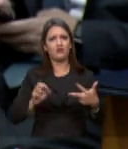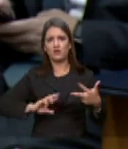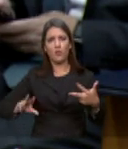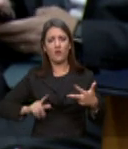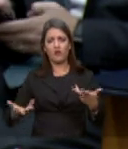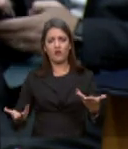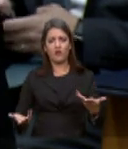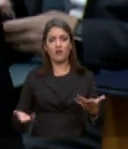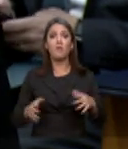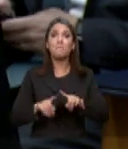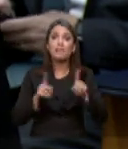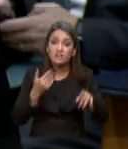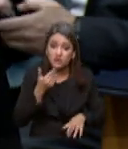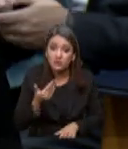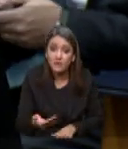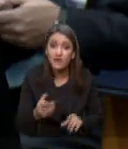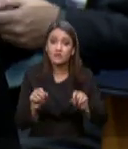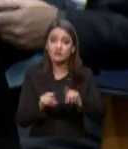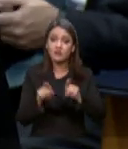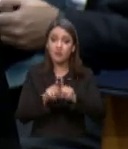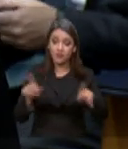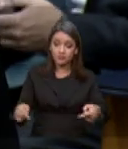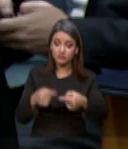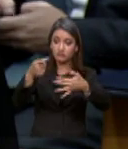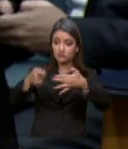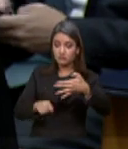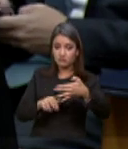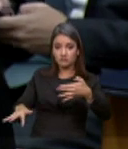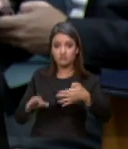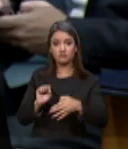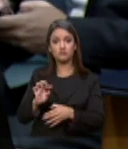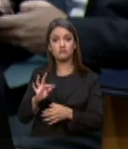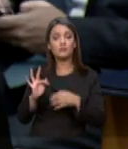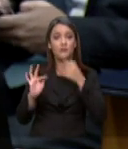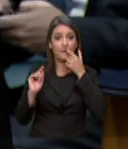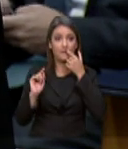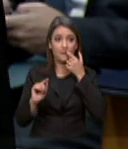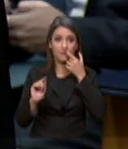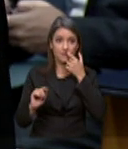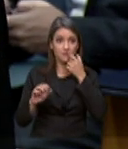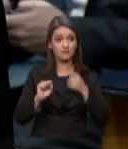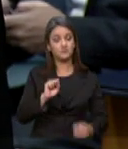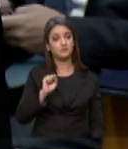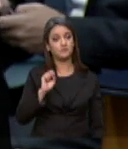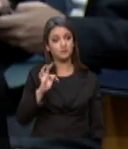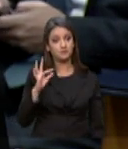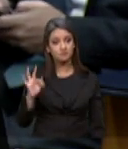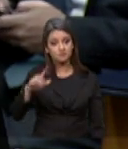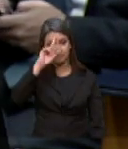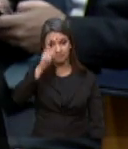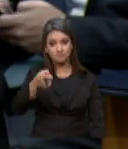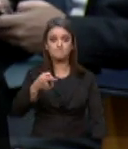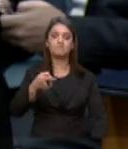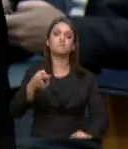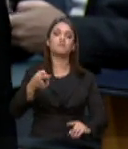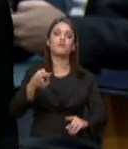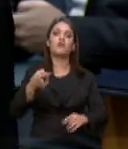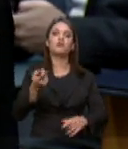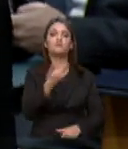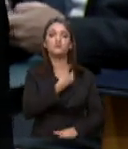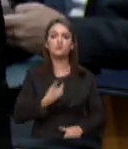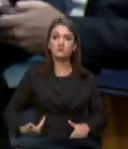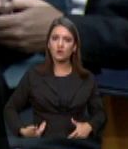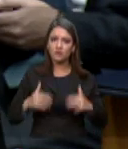somente, em estreita consonância com a jurisprudência desse tribunal, é que essa corte determine que as autoridades públicas